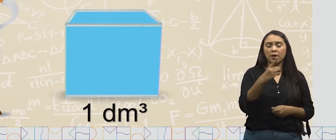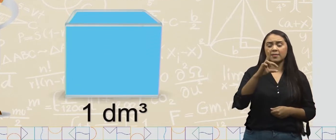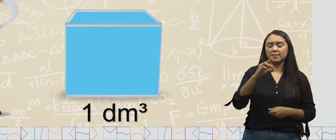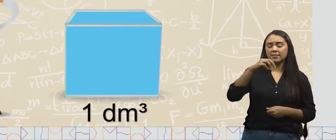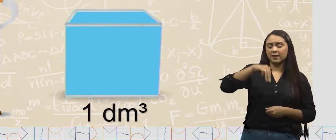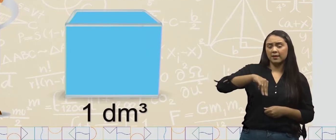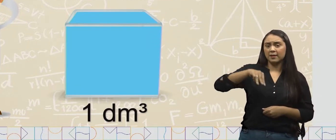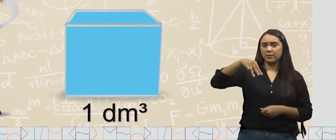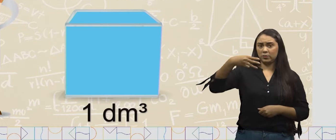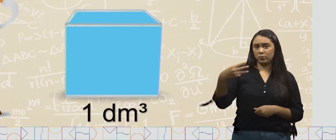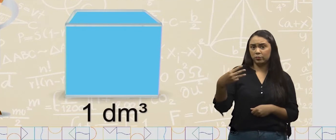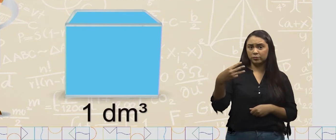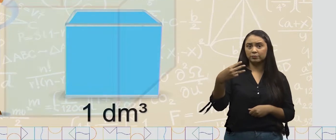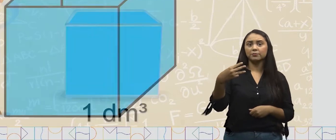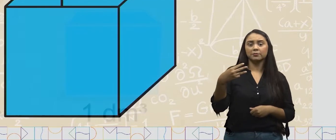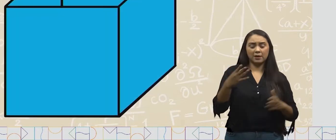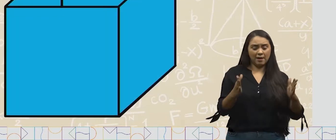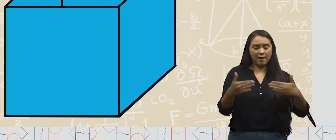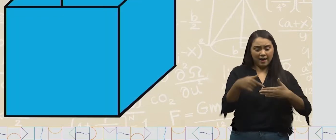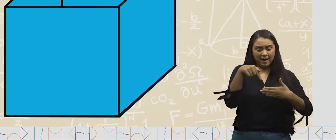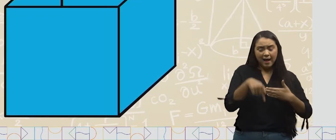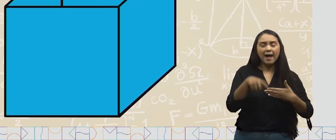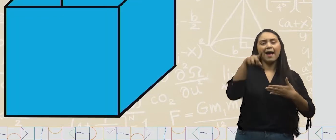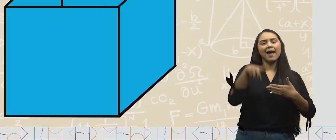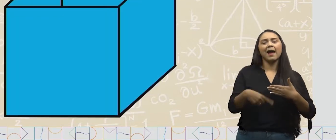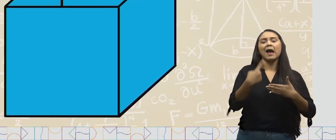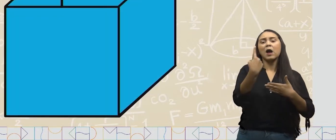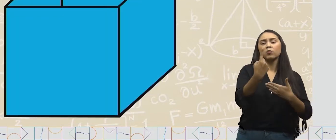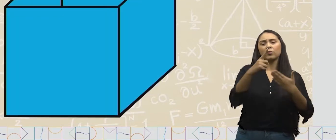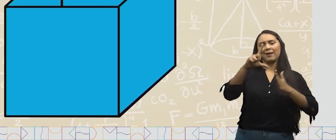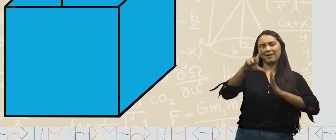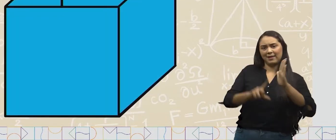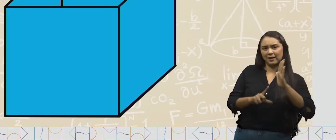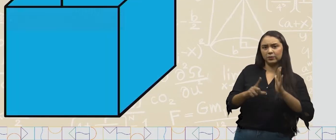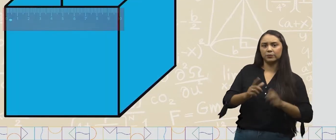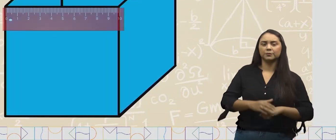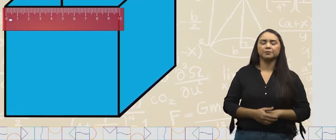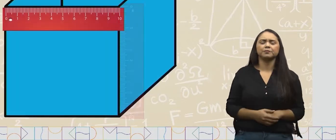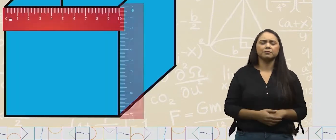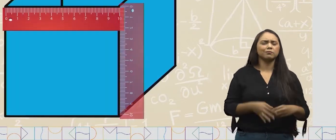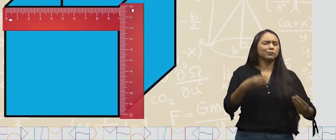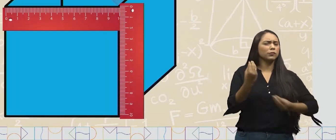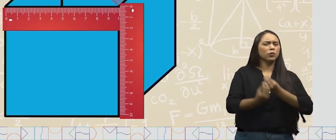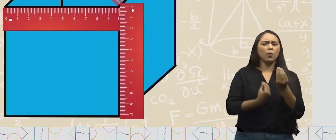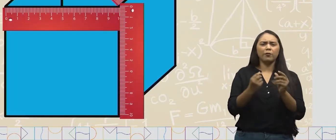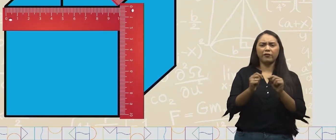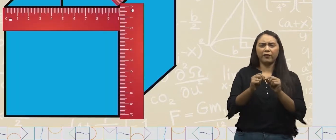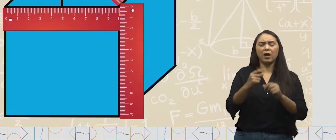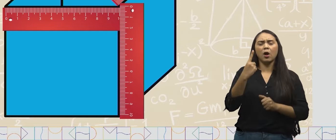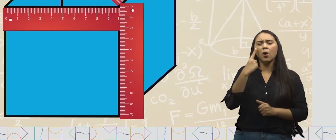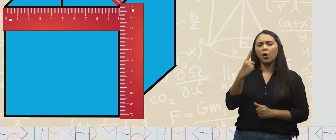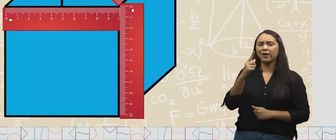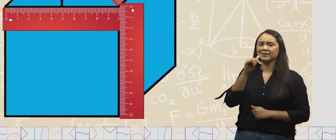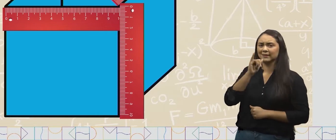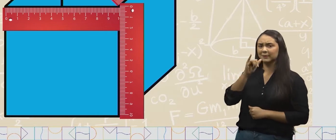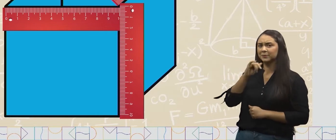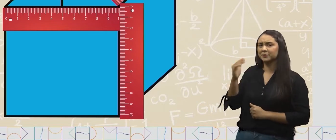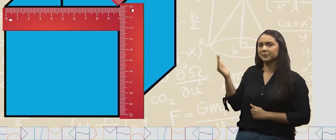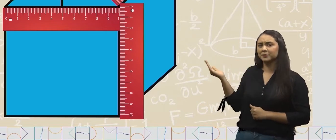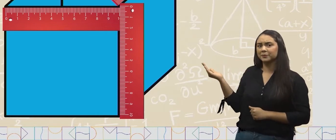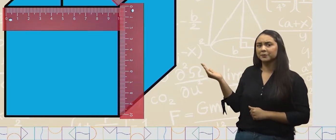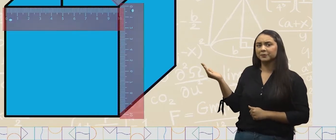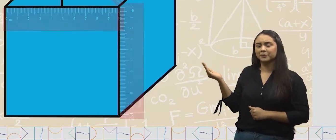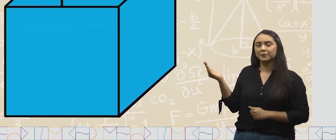1 decímetro. Então, eles pegaram um recipiente, como você pode ver aí, com